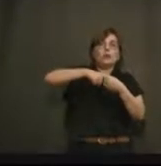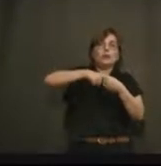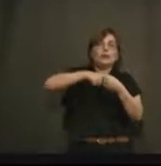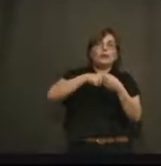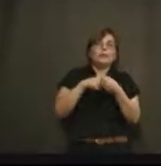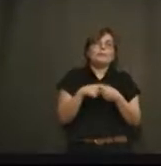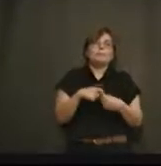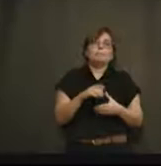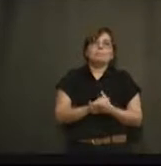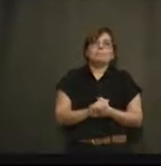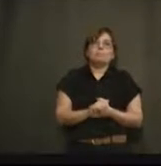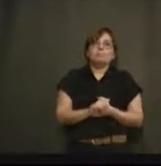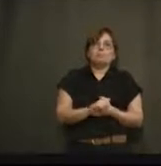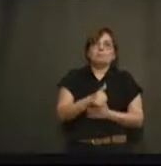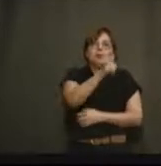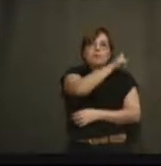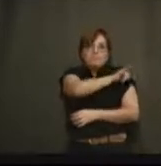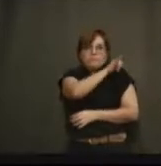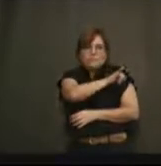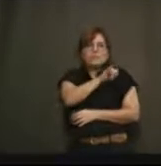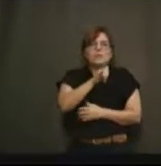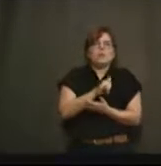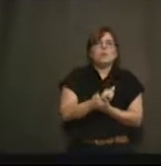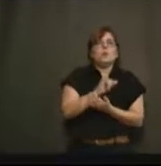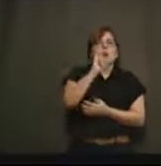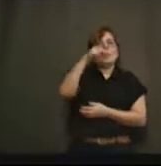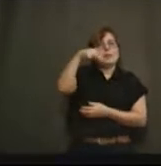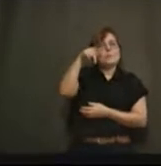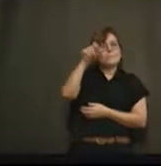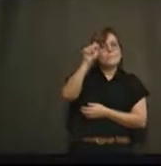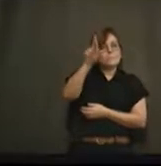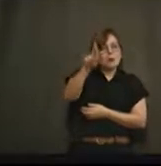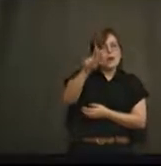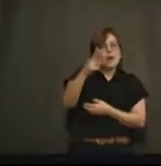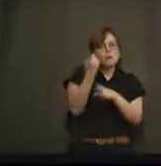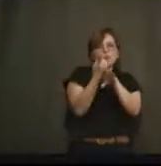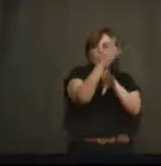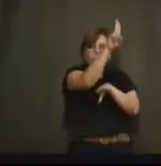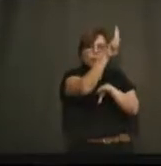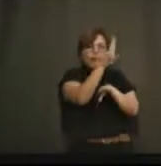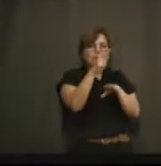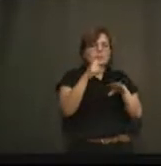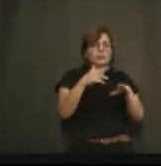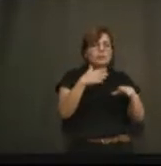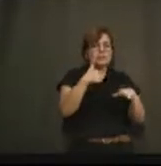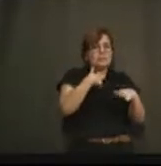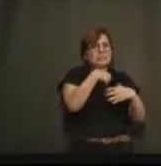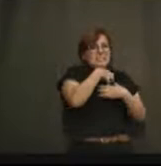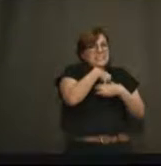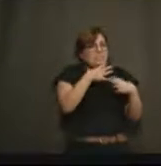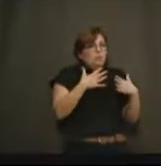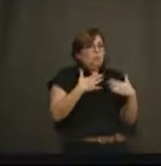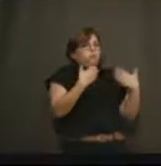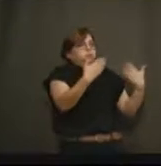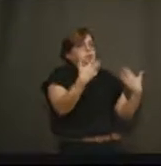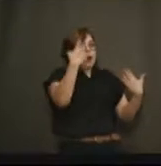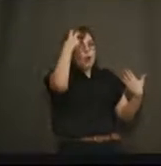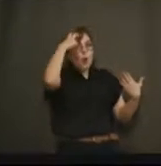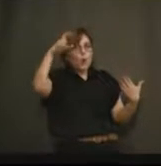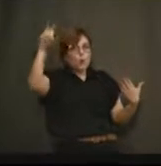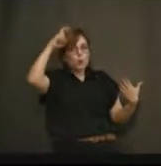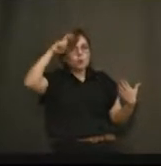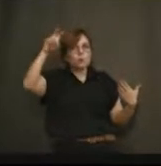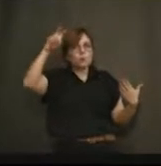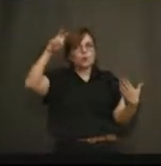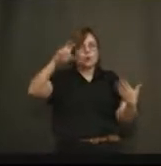Quando eu vim para o INPA fazer o doutorado, eu passei por um choque cultural muito instrutivo,